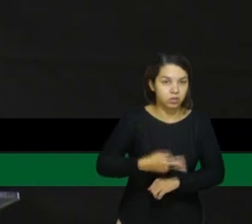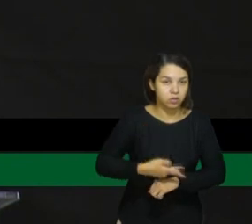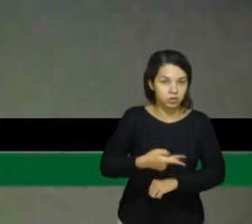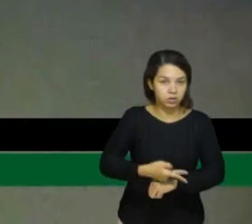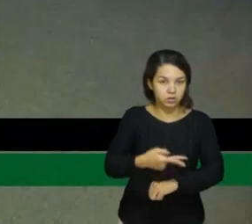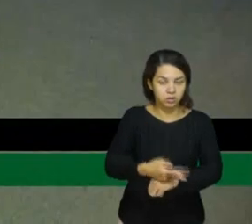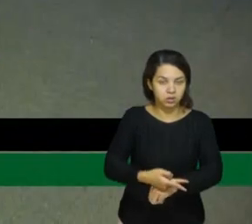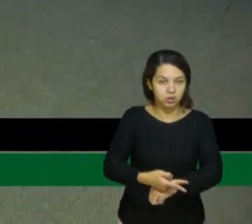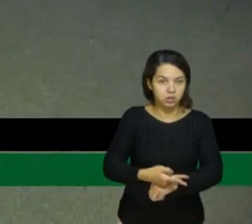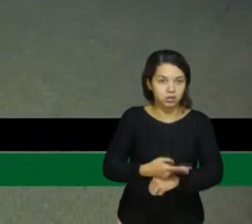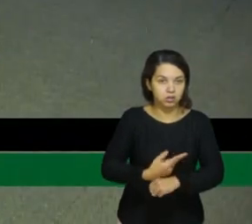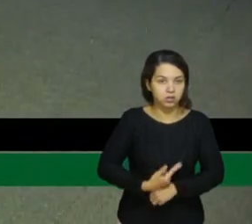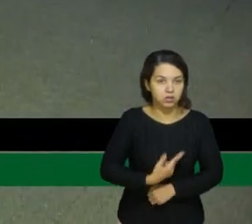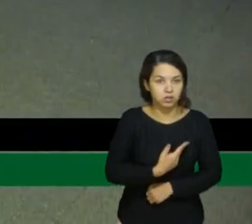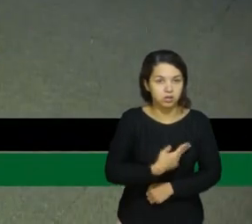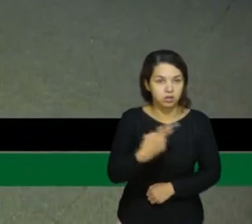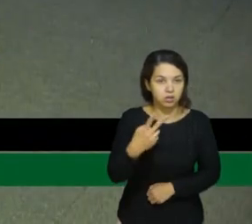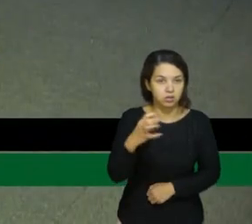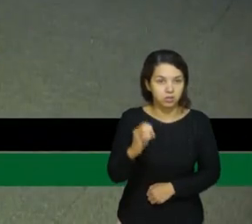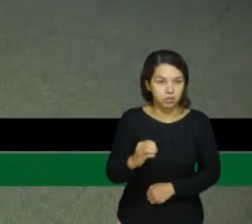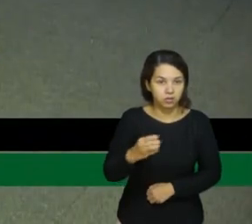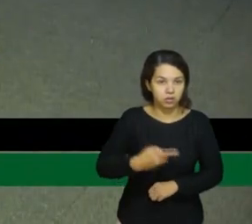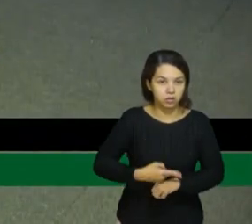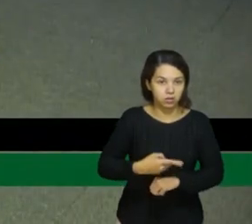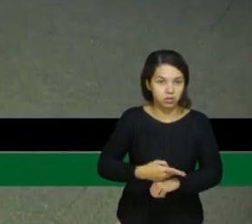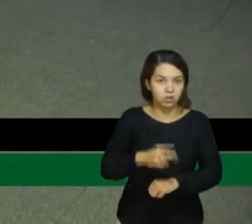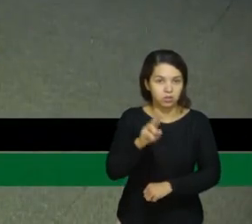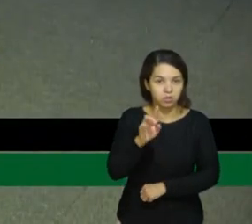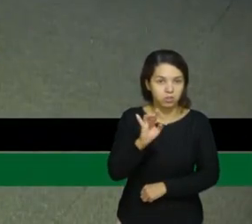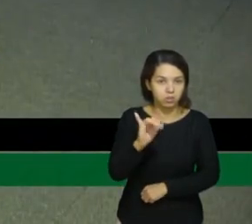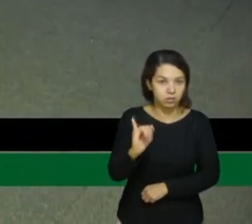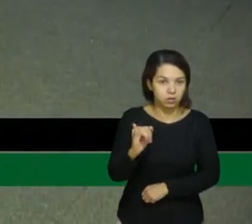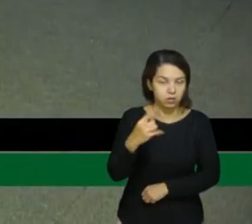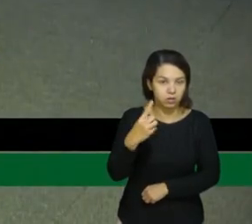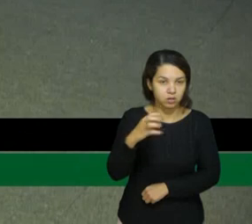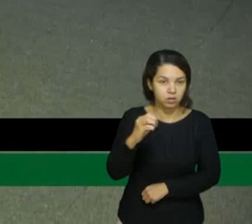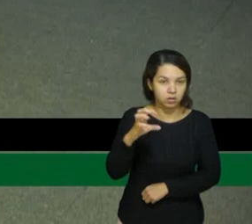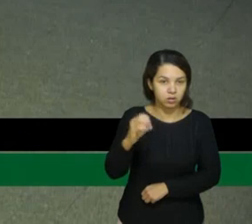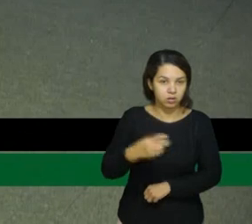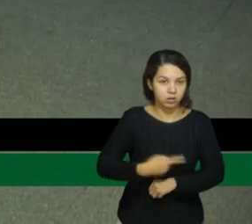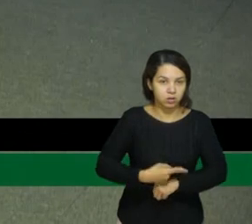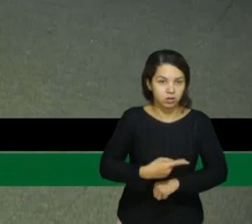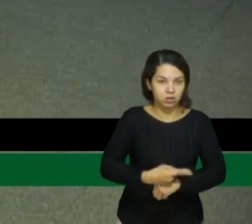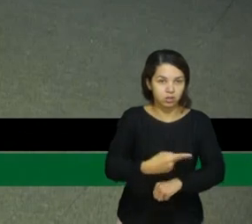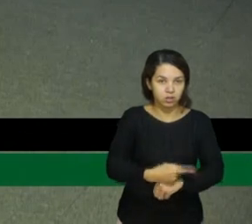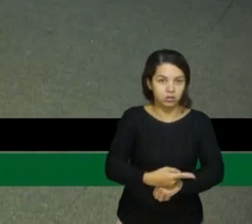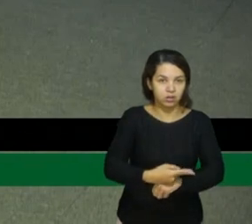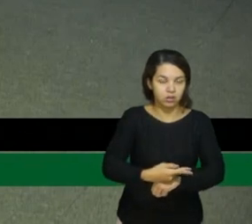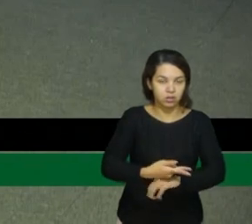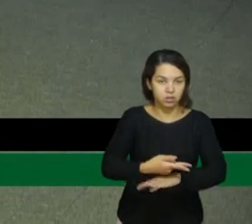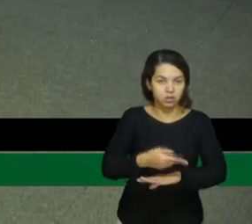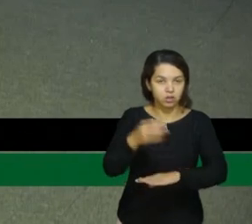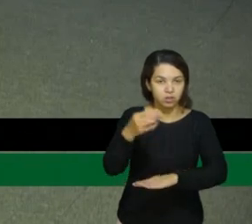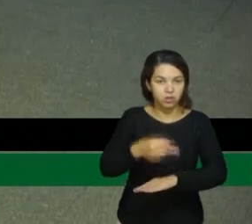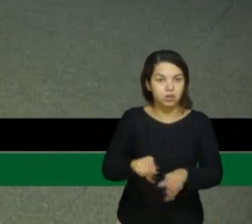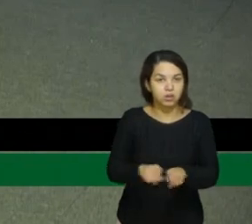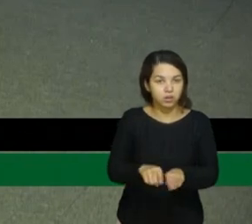20 leitos de UTI, 100 leitos de internação e também um heliponto.